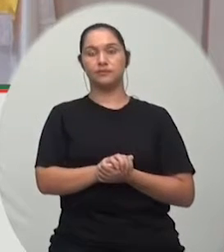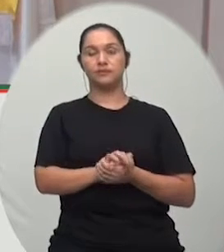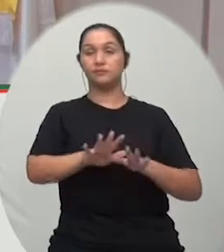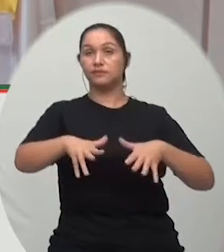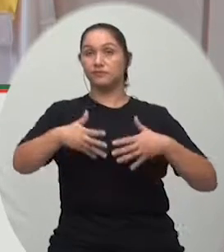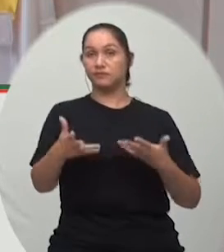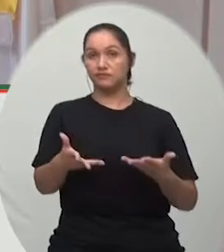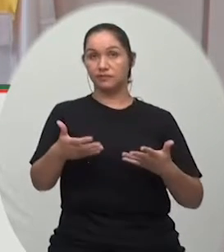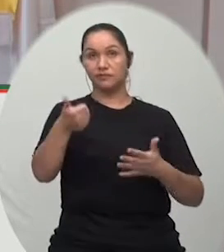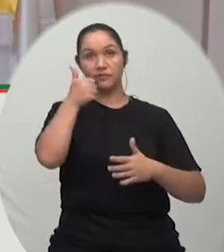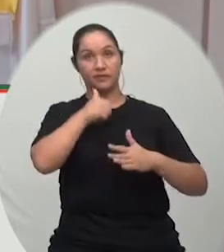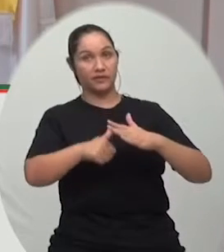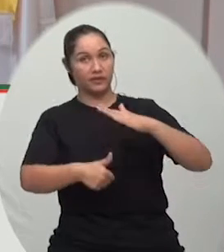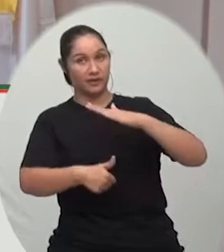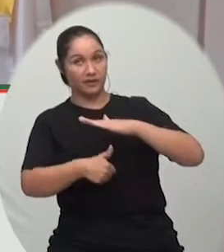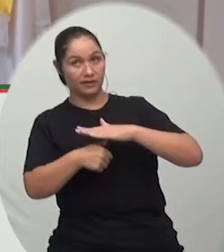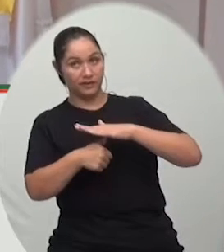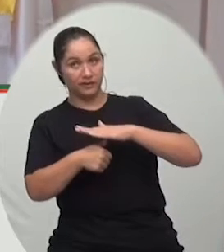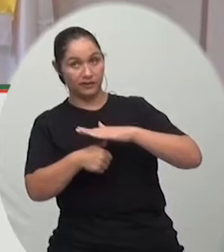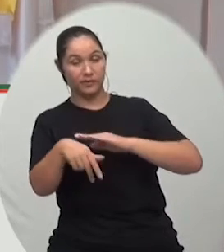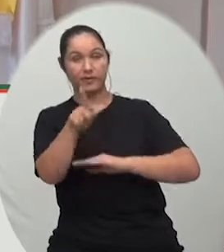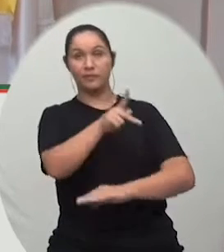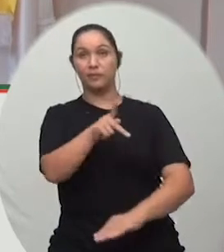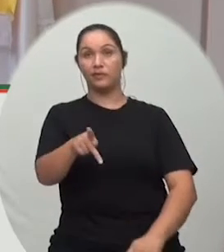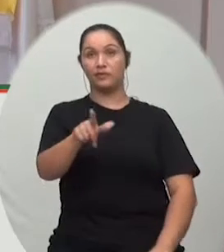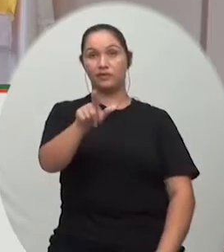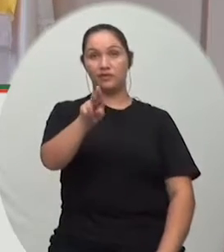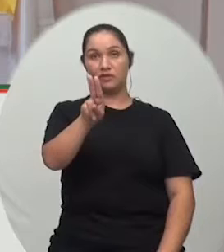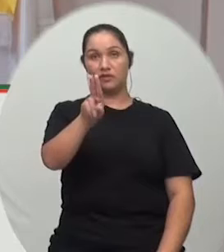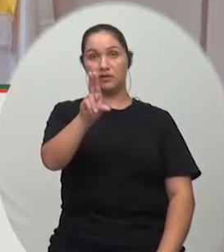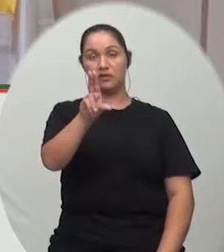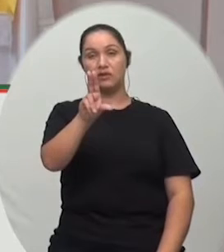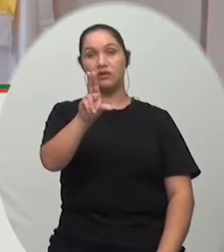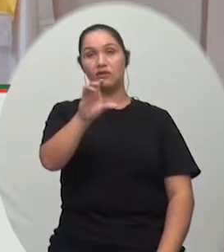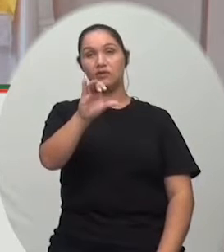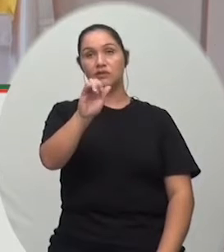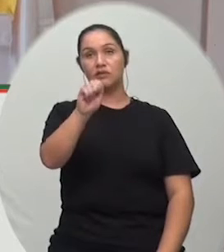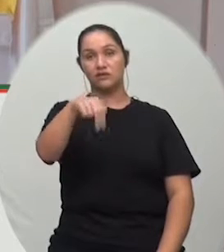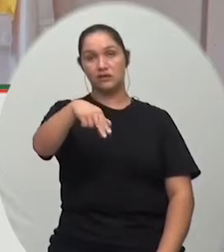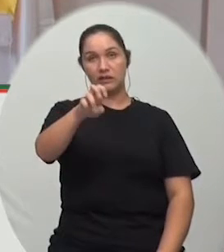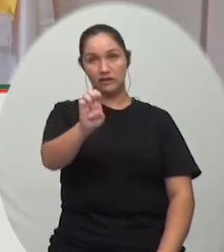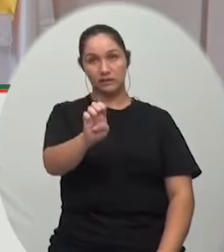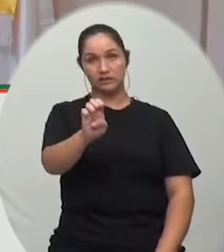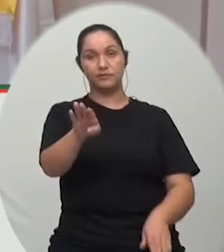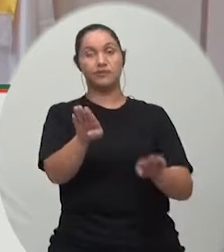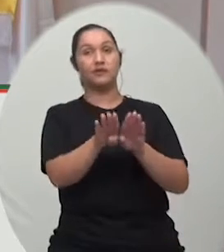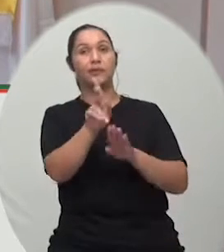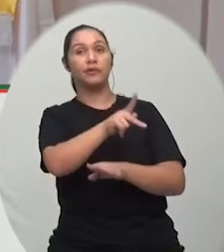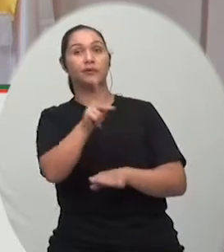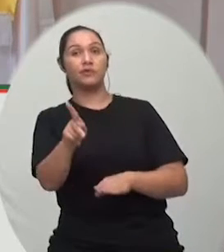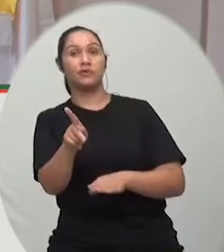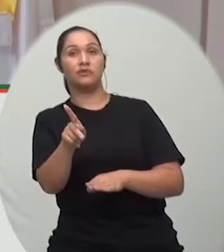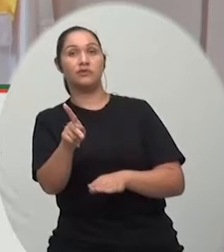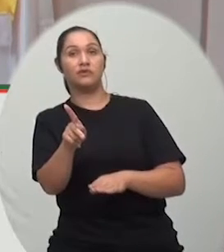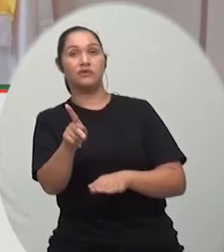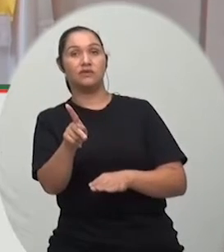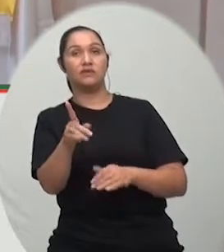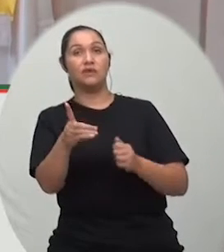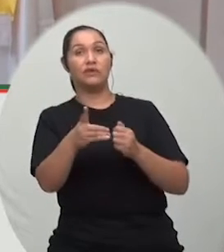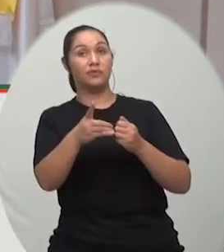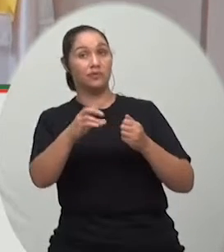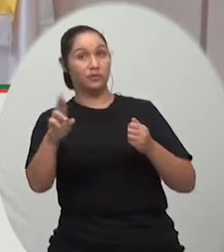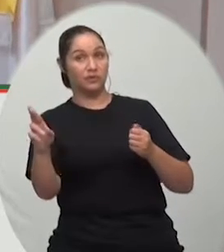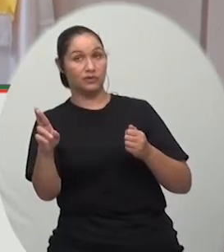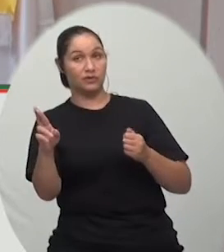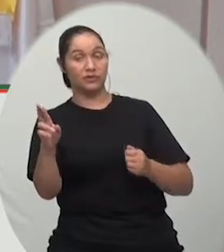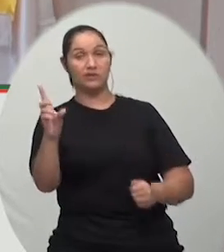então, magnífica reitora, professora doutora Luciane Sereta, professor mestre doutorando Daniel Preve,